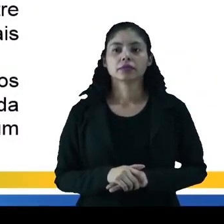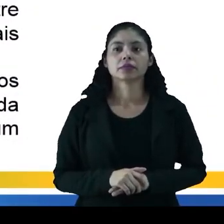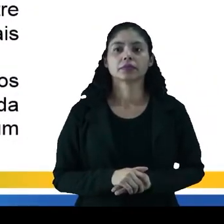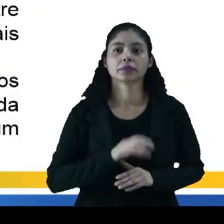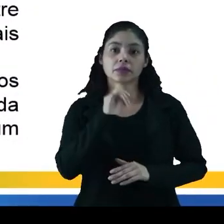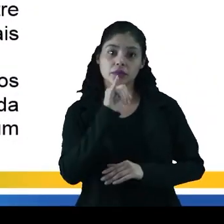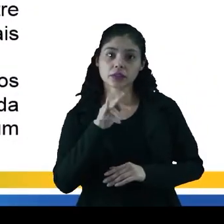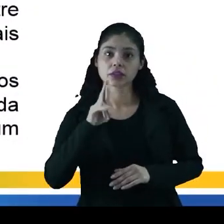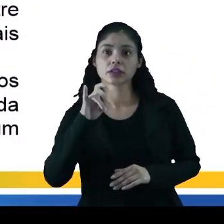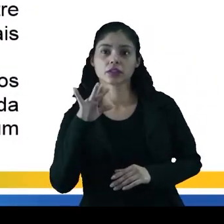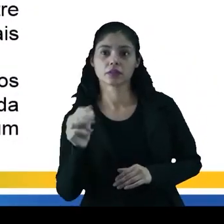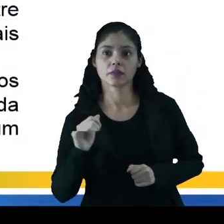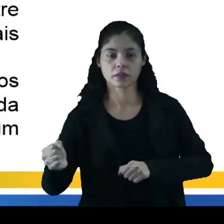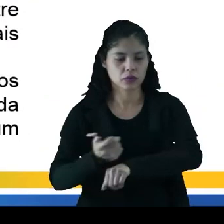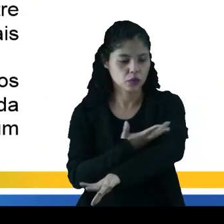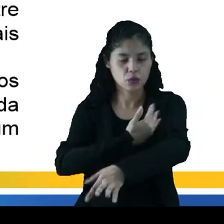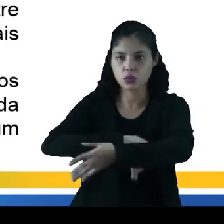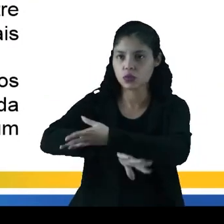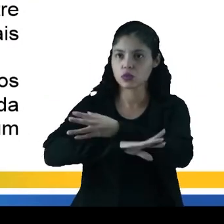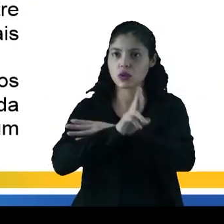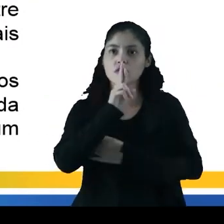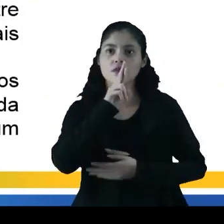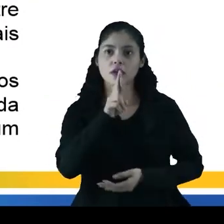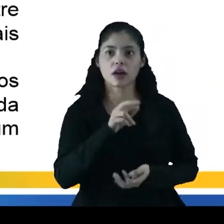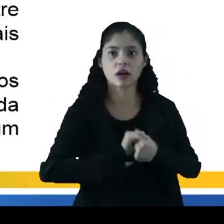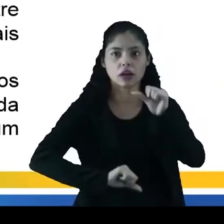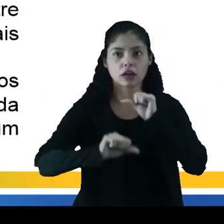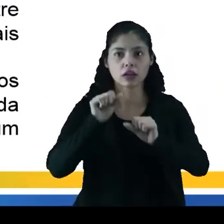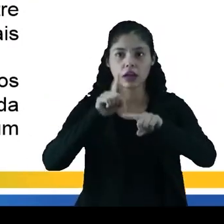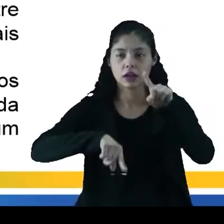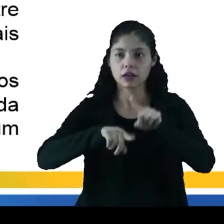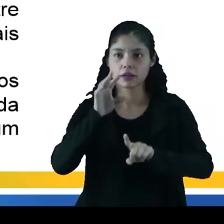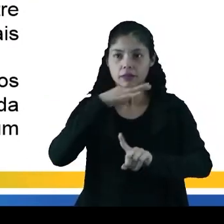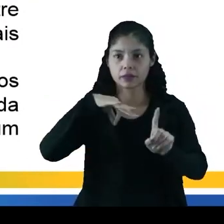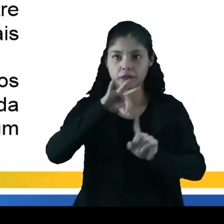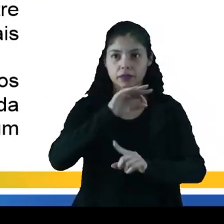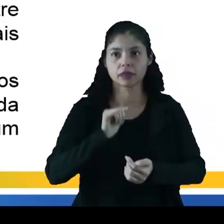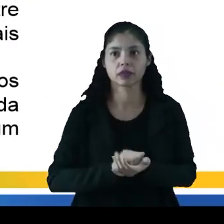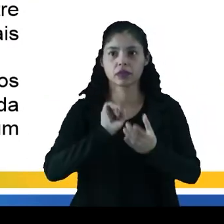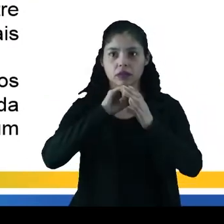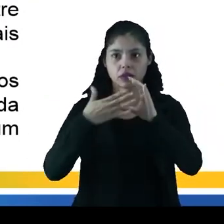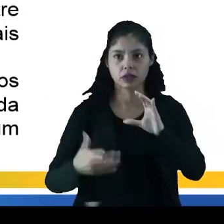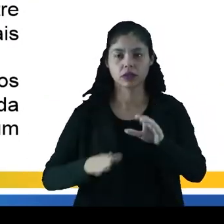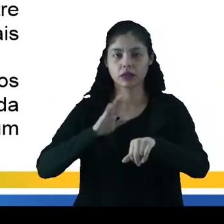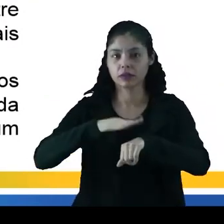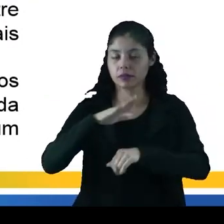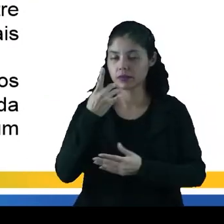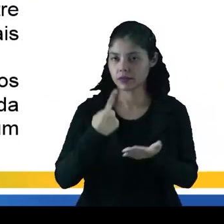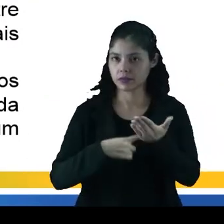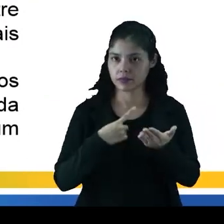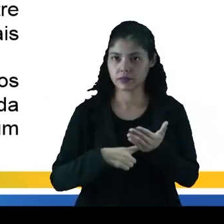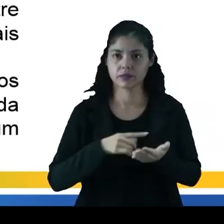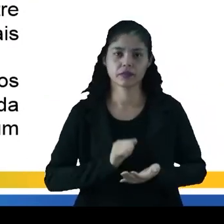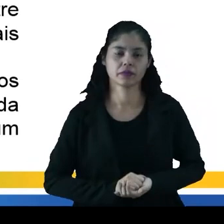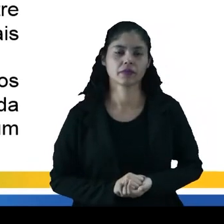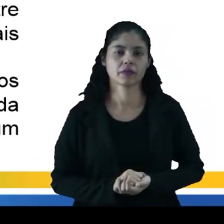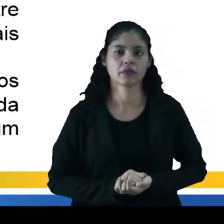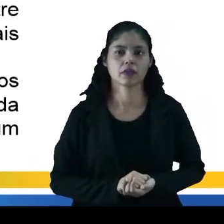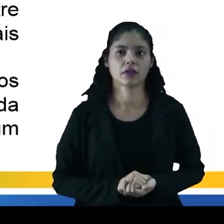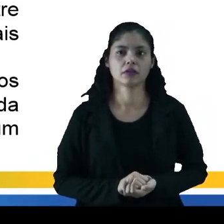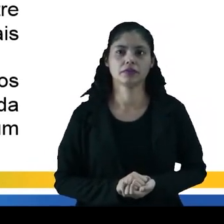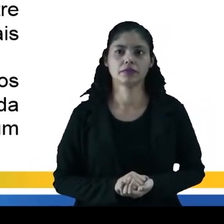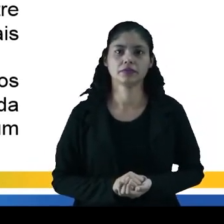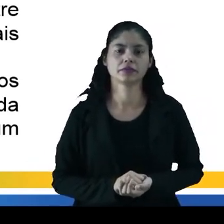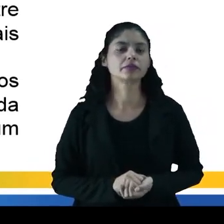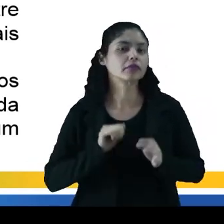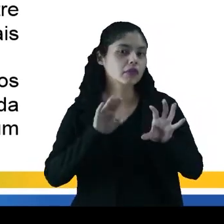A intensidade emocional resultante da oposição entre matéria e espírito é a característica